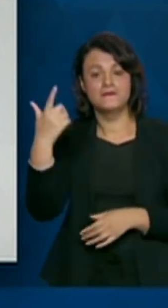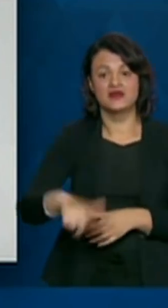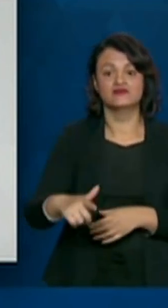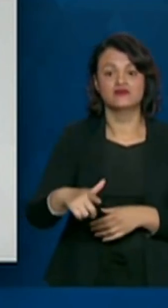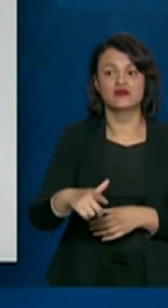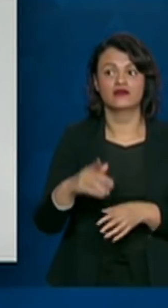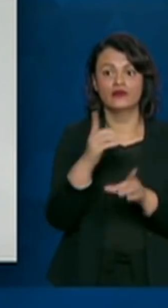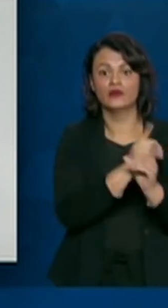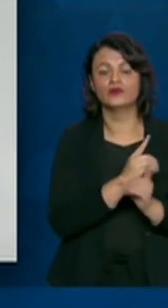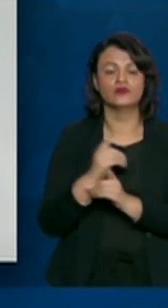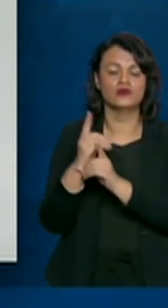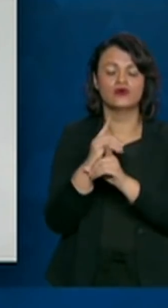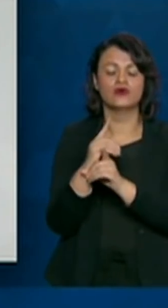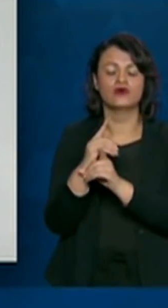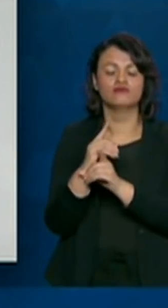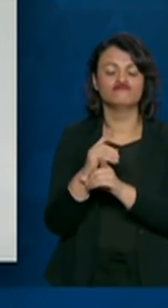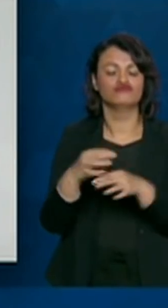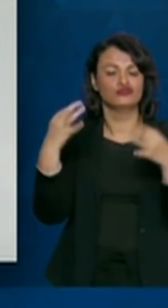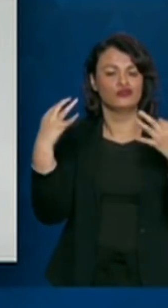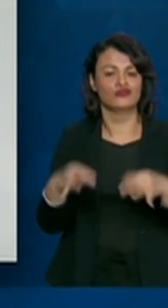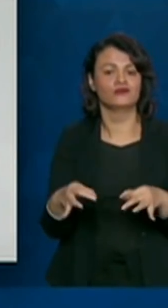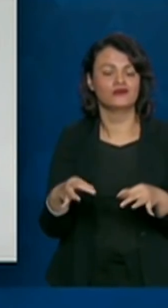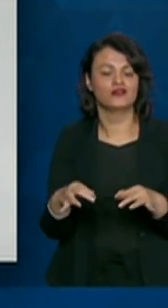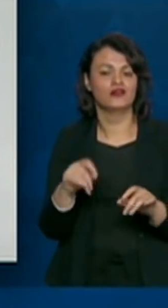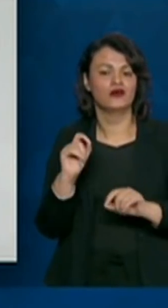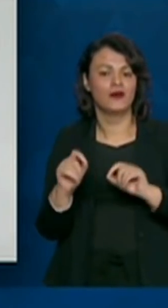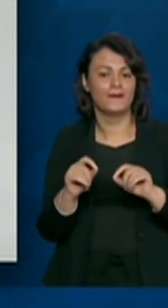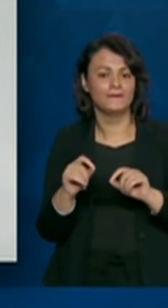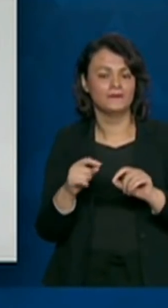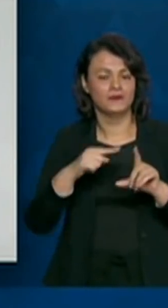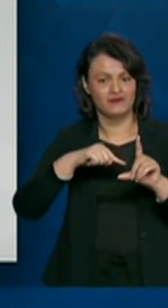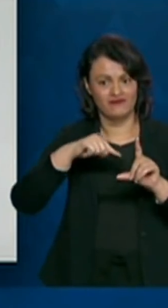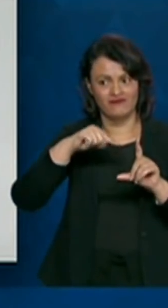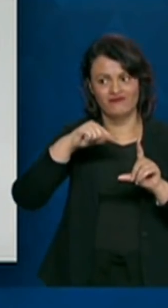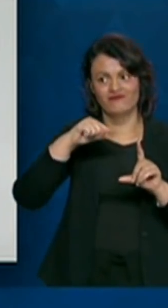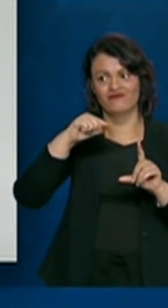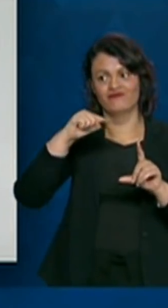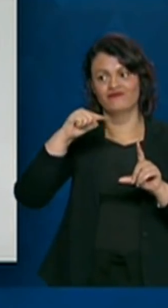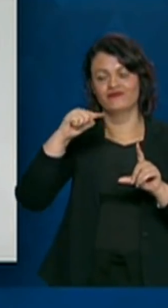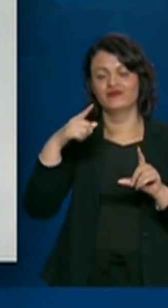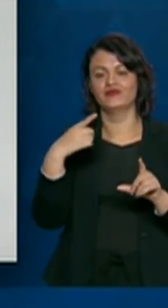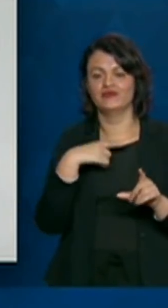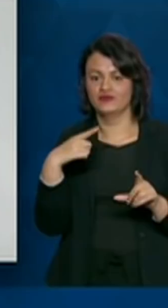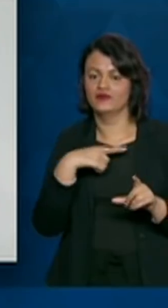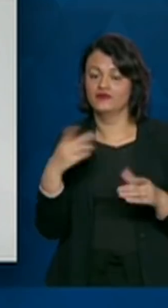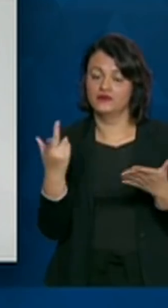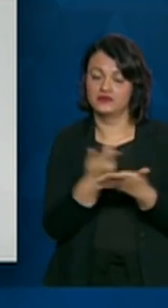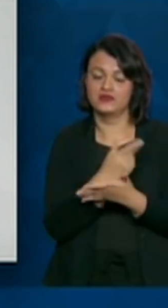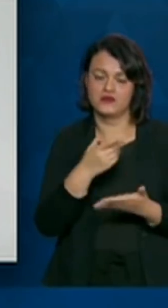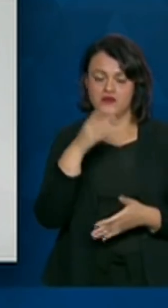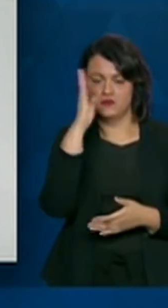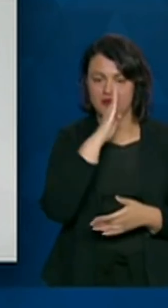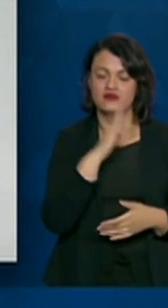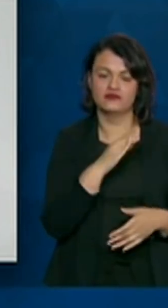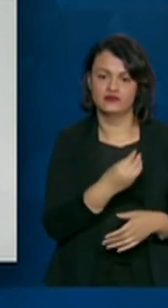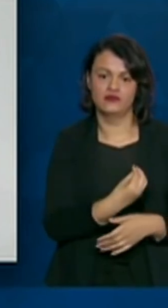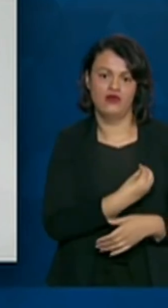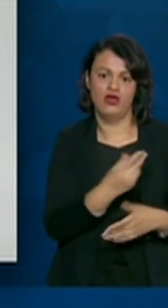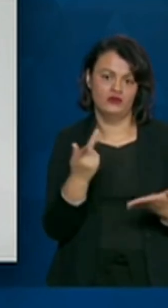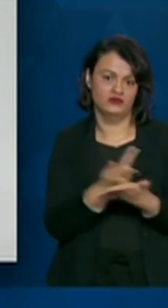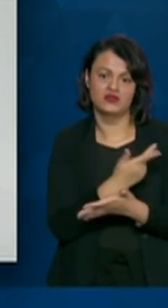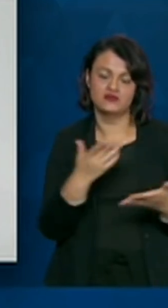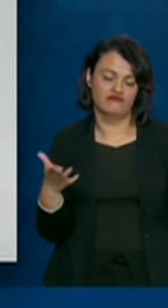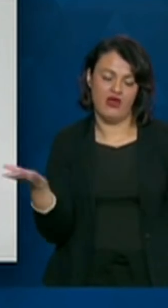mostra, confirma a curva de ascendente que nós estamos vivendo no Brasil com dados reais. Esses não